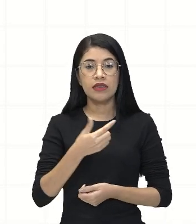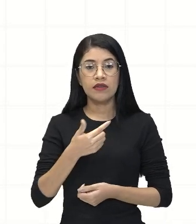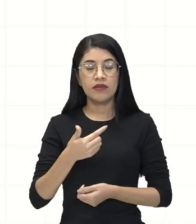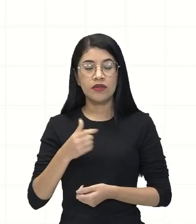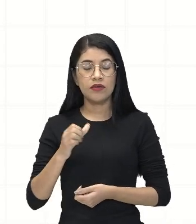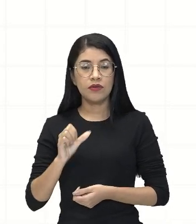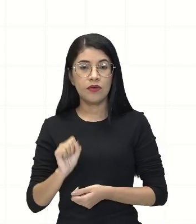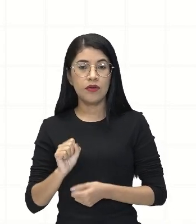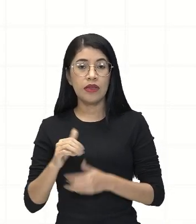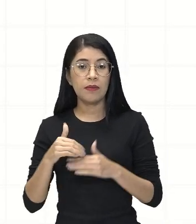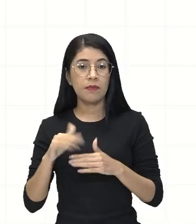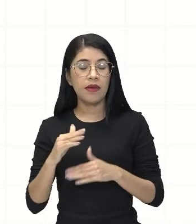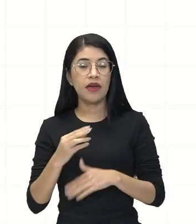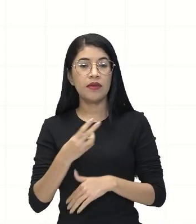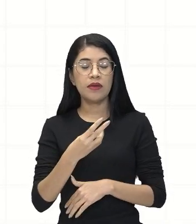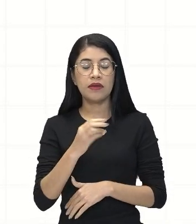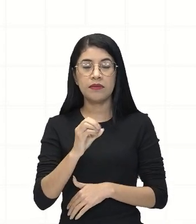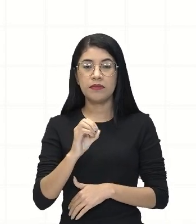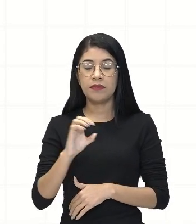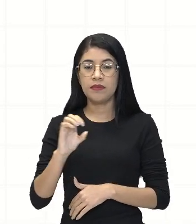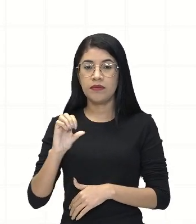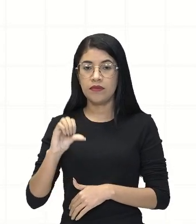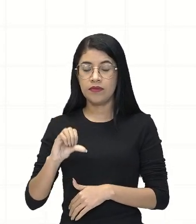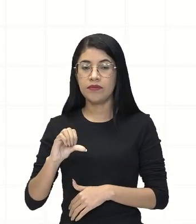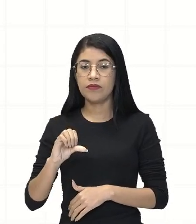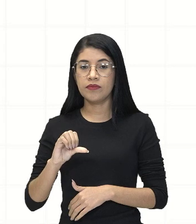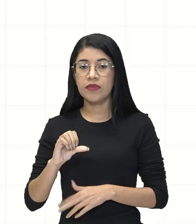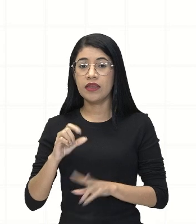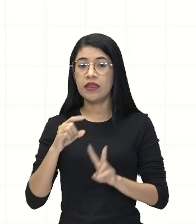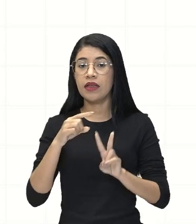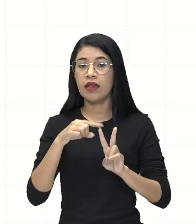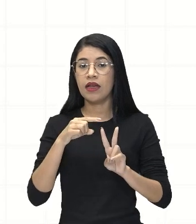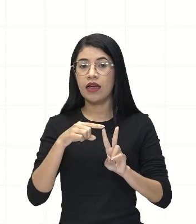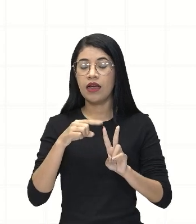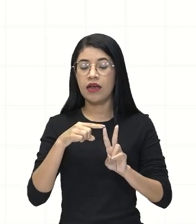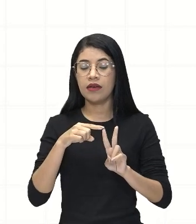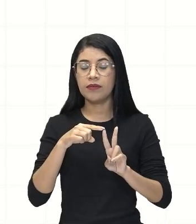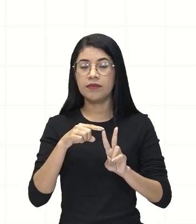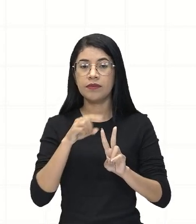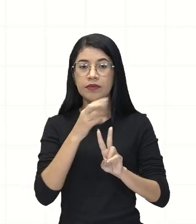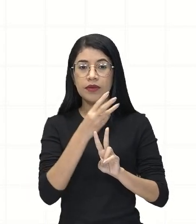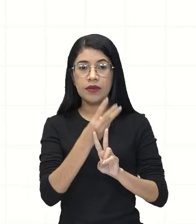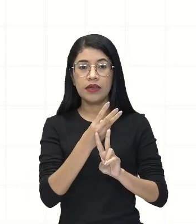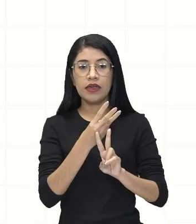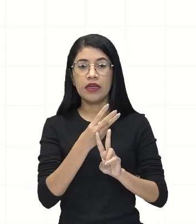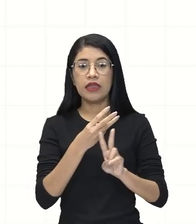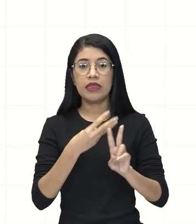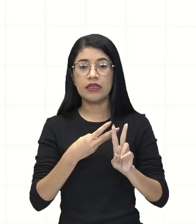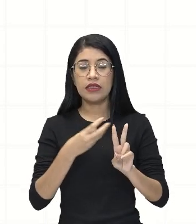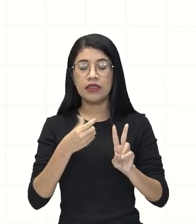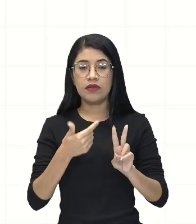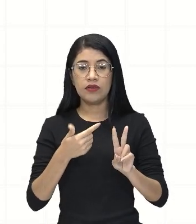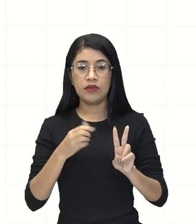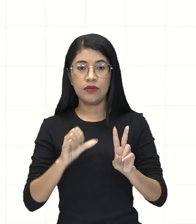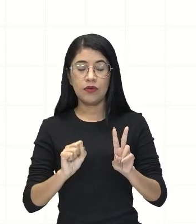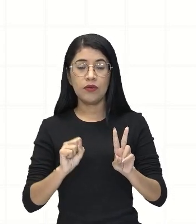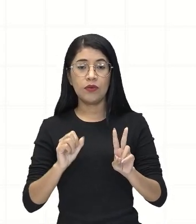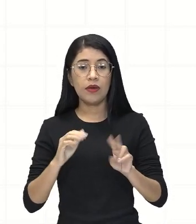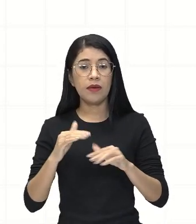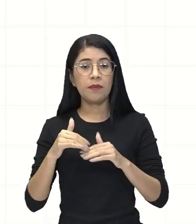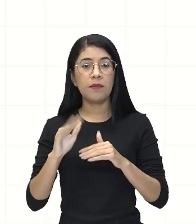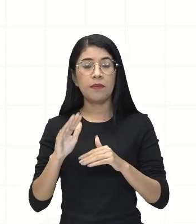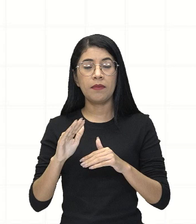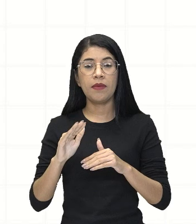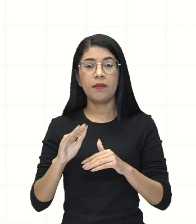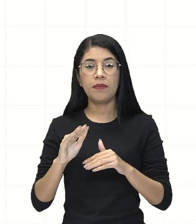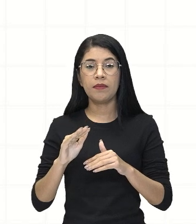328 é maior do que 309, então o radical, a raiz cúbica de 328, vai ser maior do